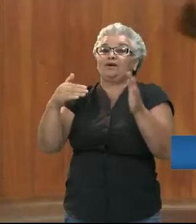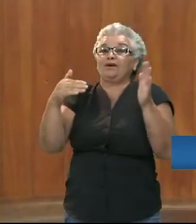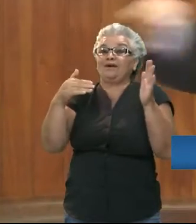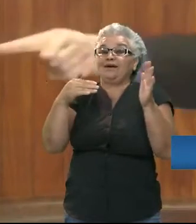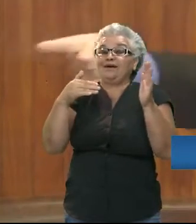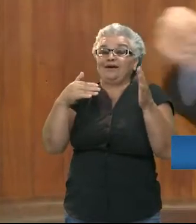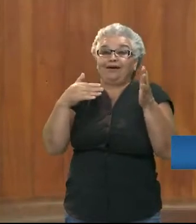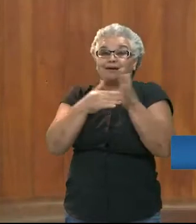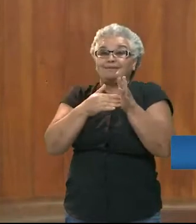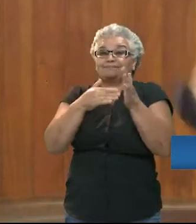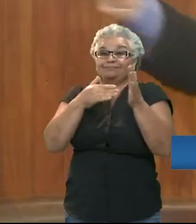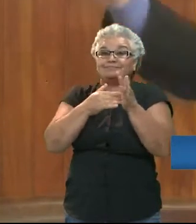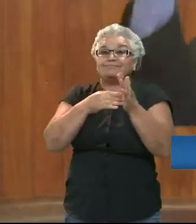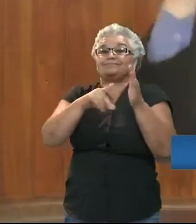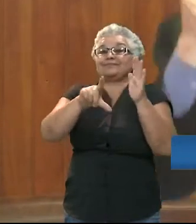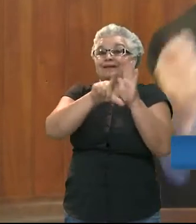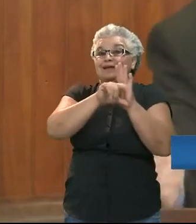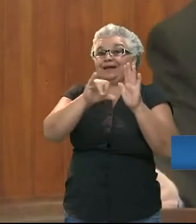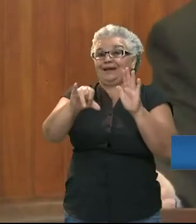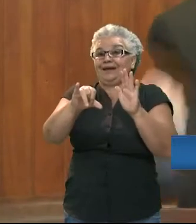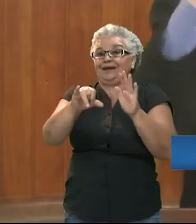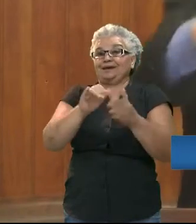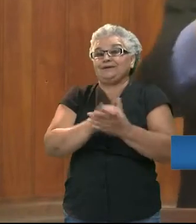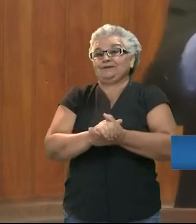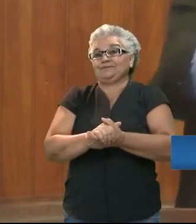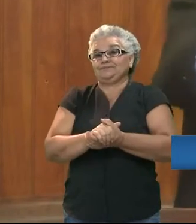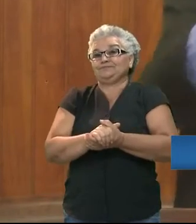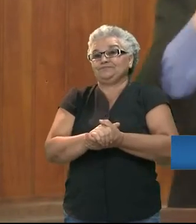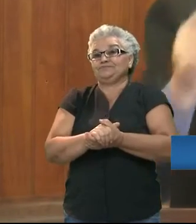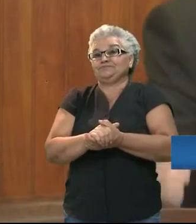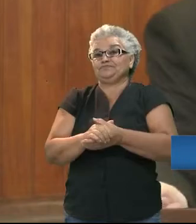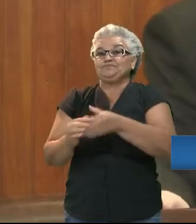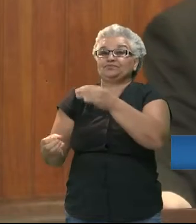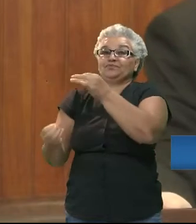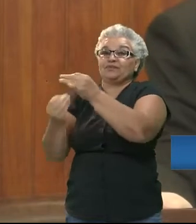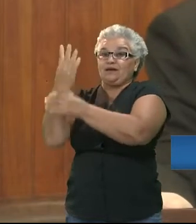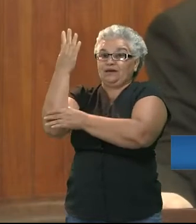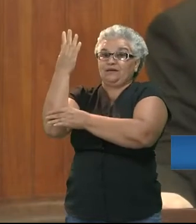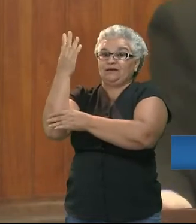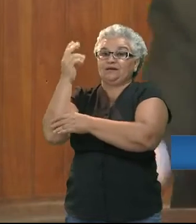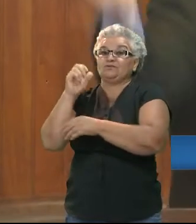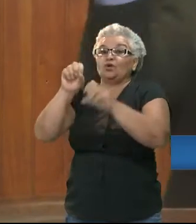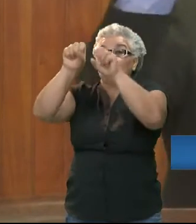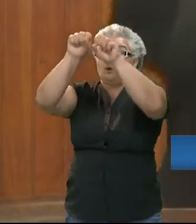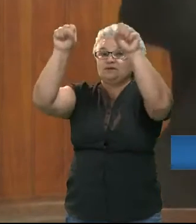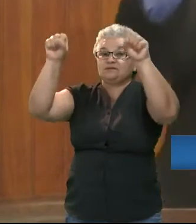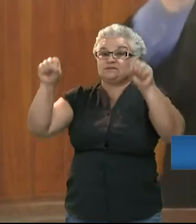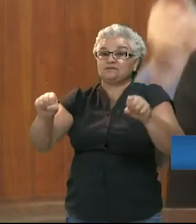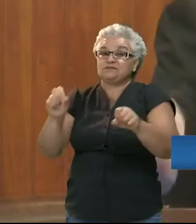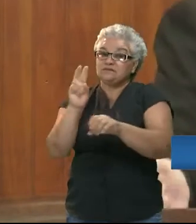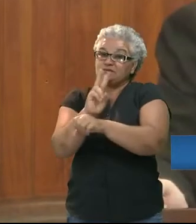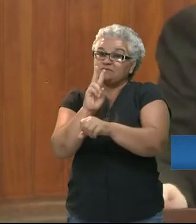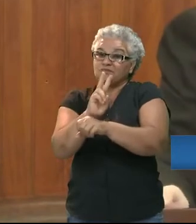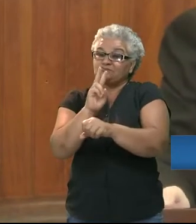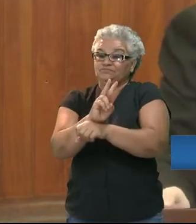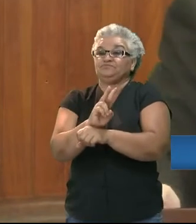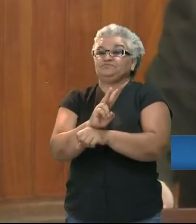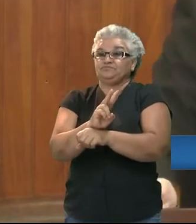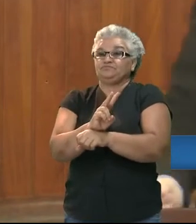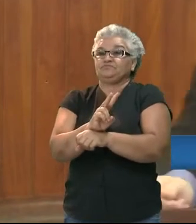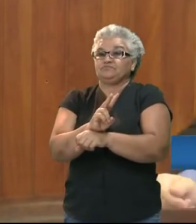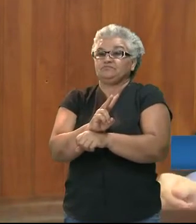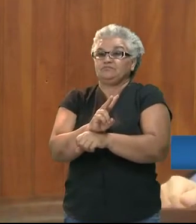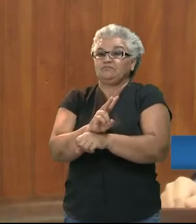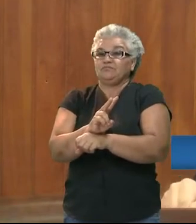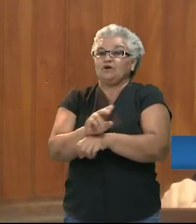salvaguarda de uma lei que eu tive a inspiração de fazer, criando todo o sistema de proteção contra a sanha arrecadatória da